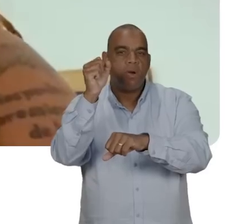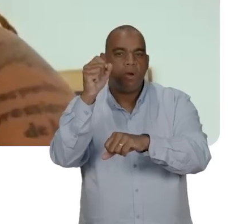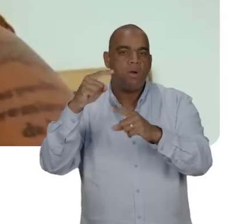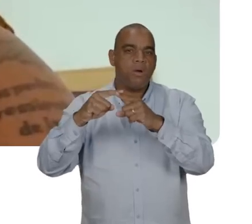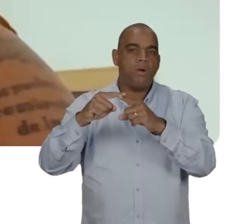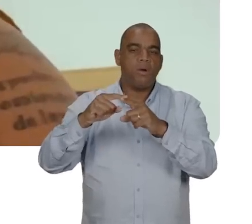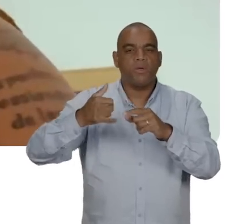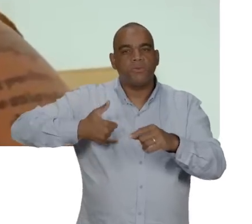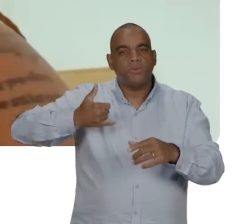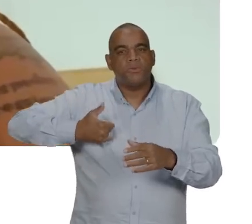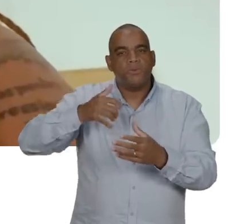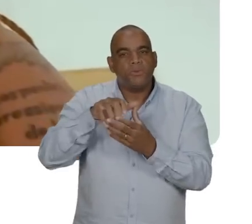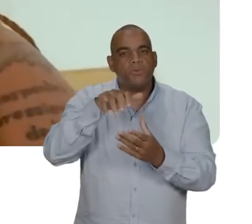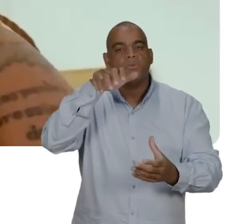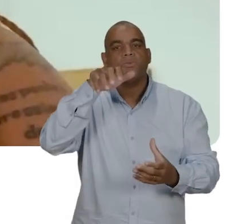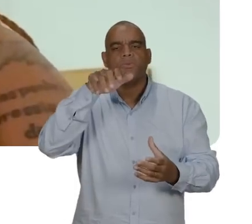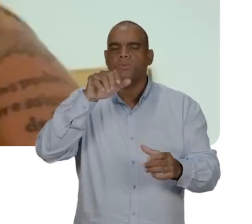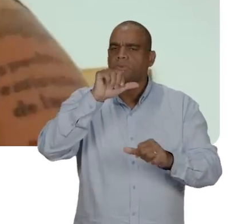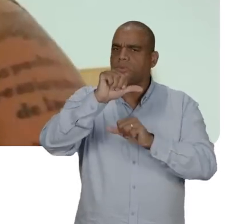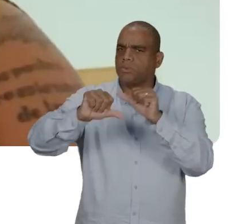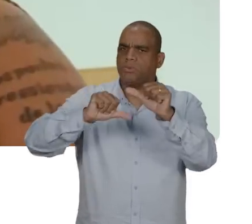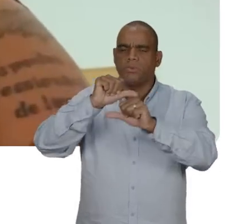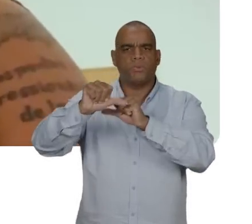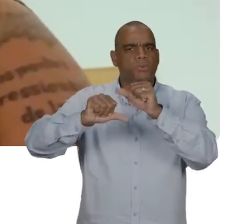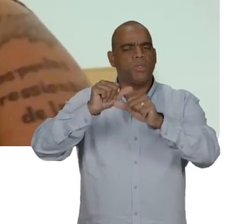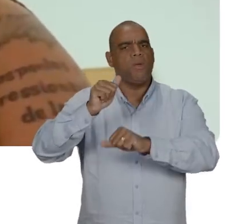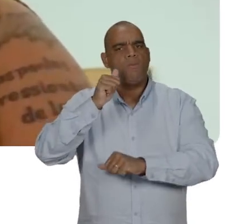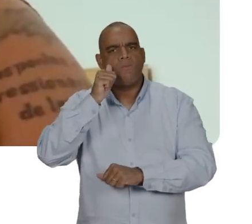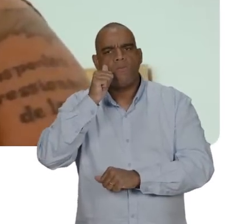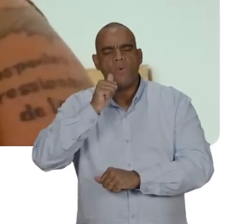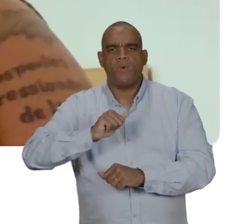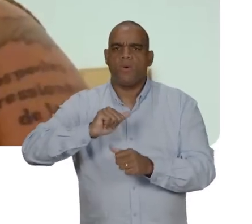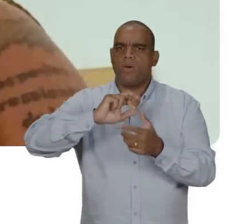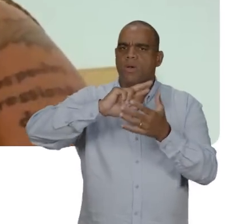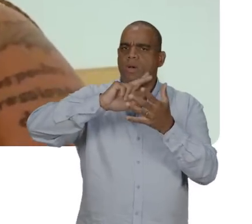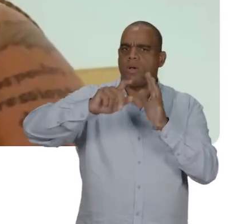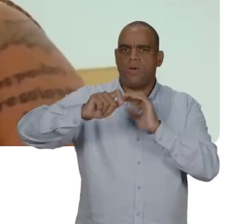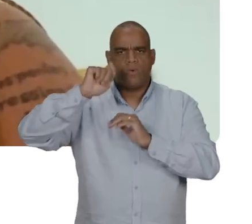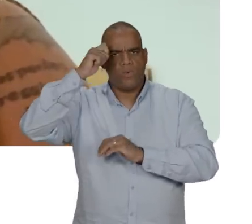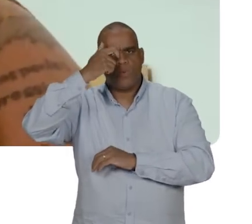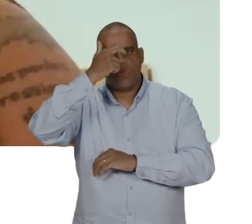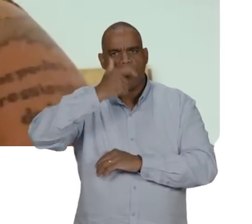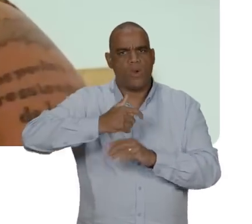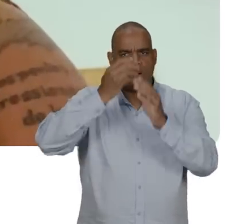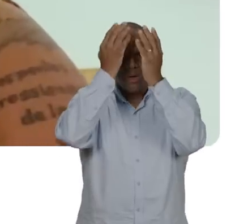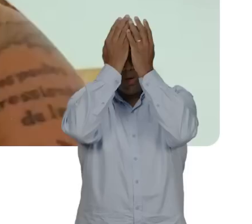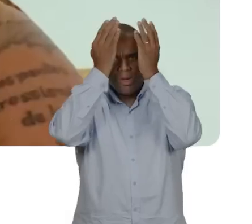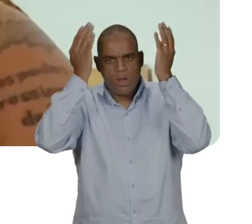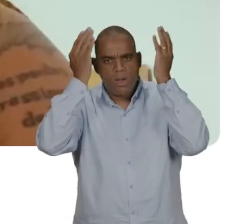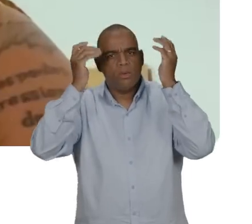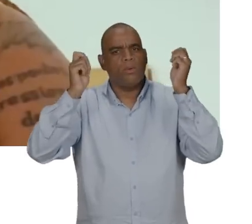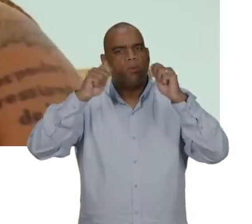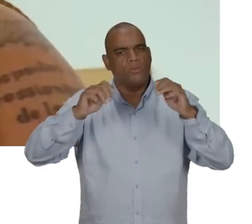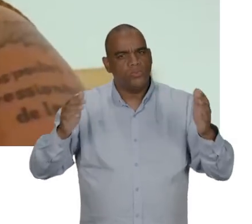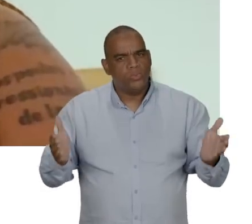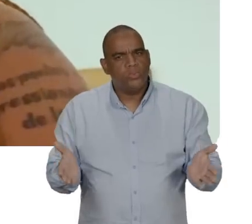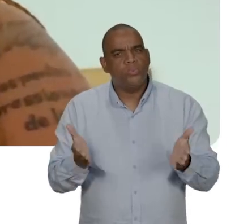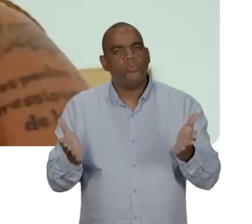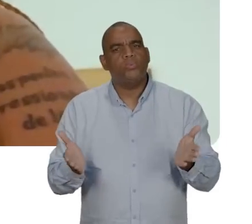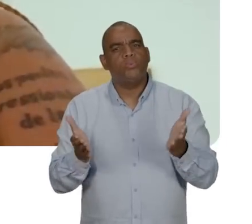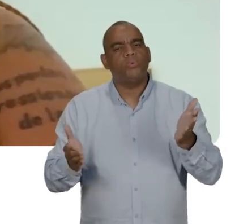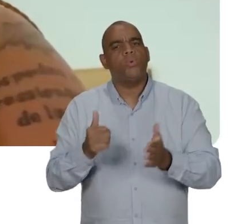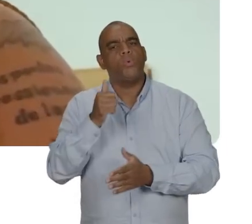brancos, velhos. Então, o que a gente quer é que a política, ela tenha uma outra estética também, para que assim a gente possa estimular também que